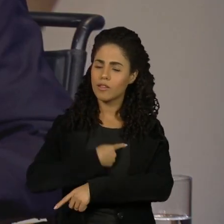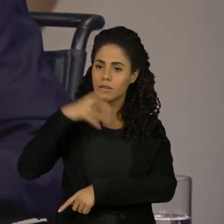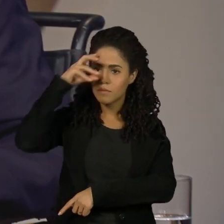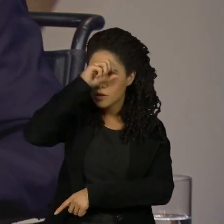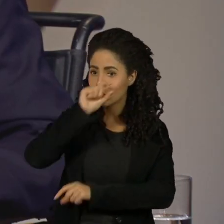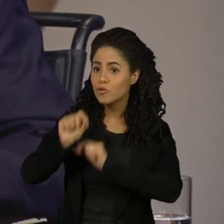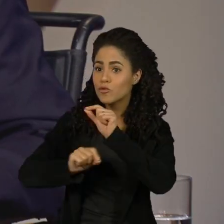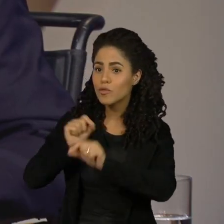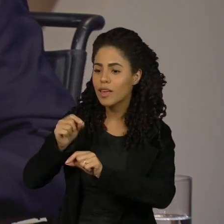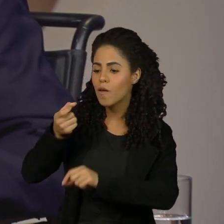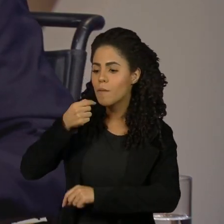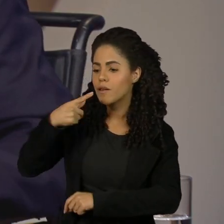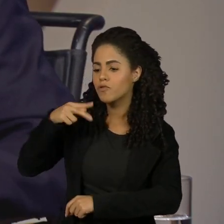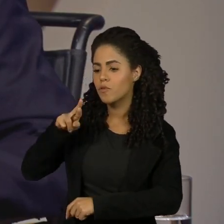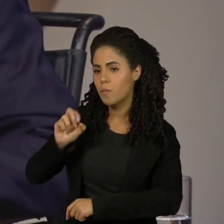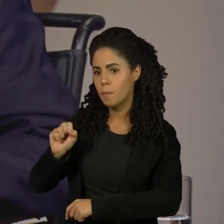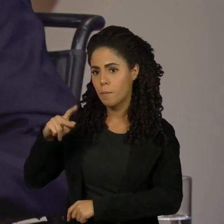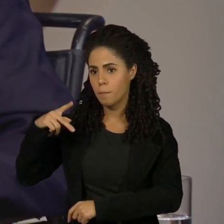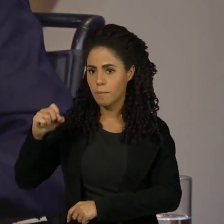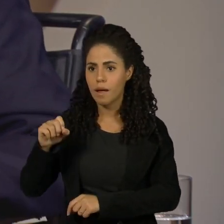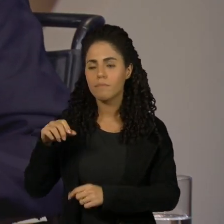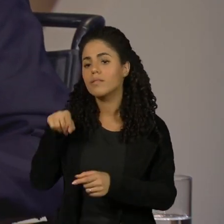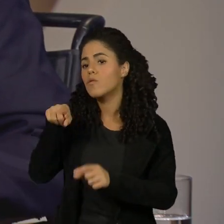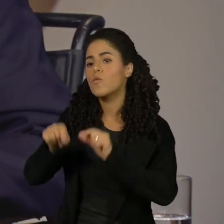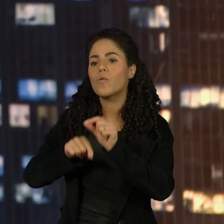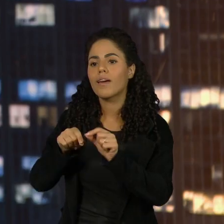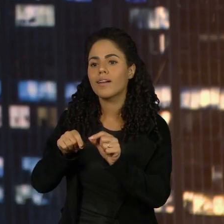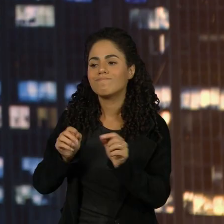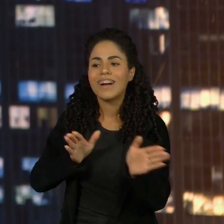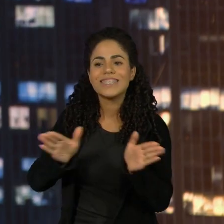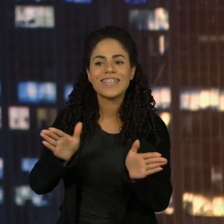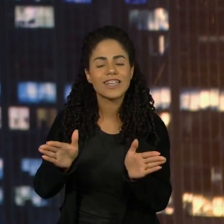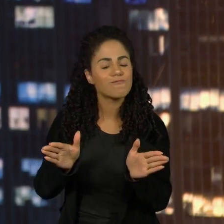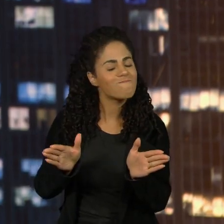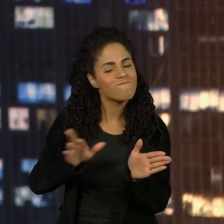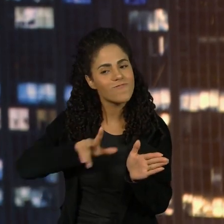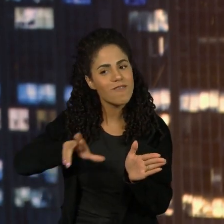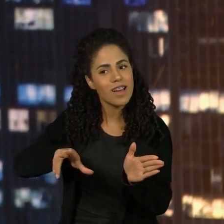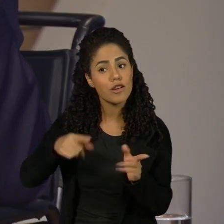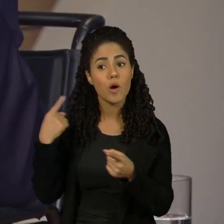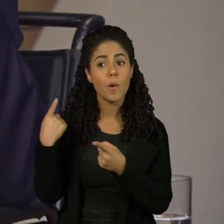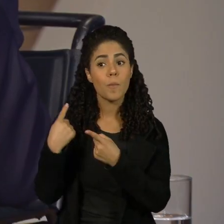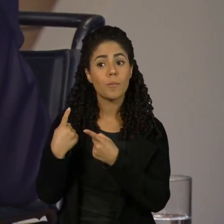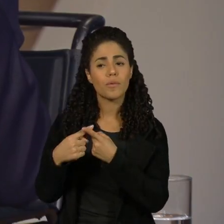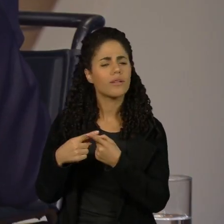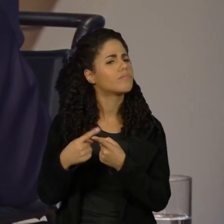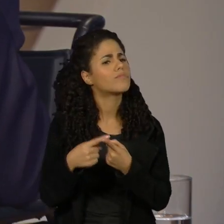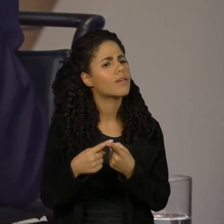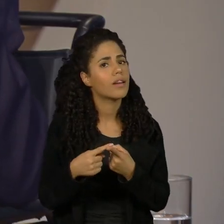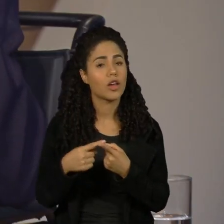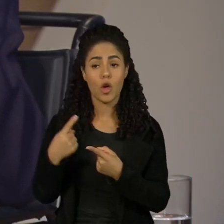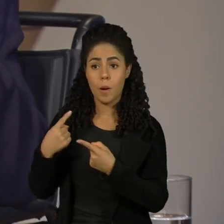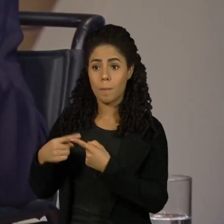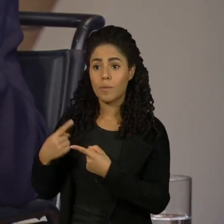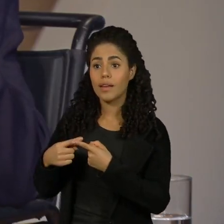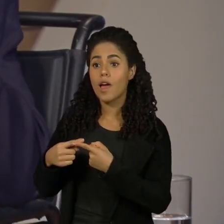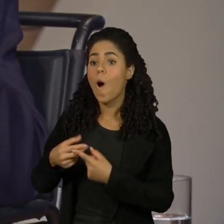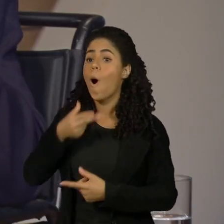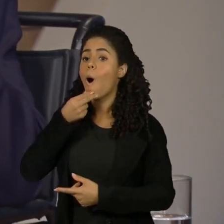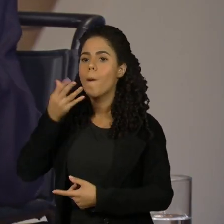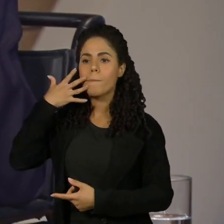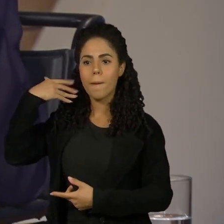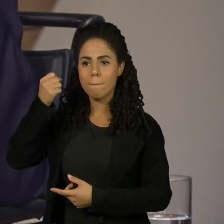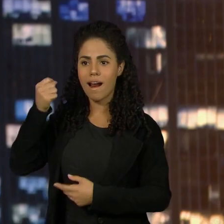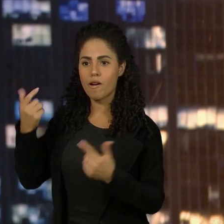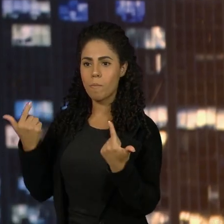PrEP não é democrática. Não? Ela diminuiu a incidência de HIV entre homens brancos.